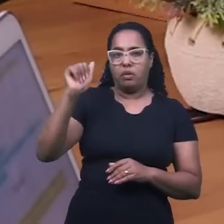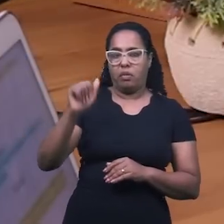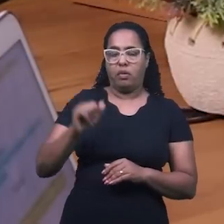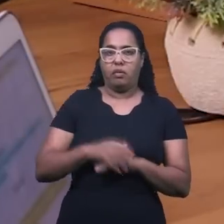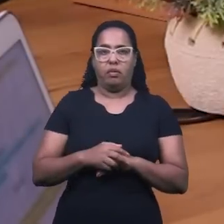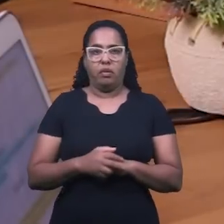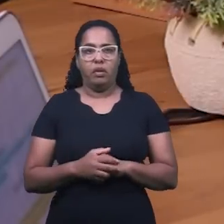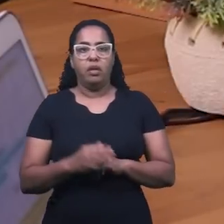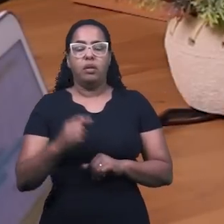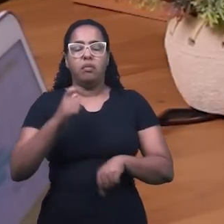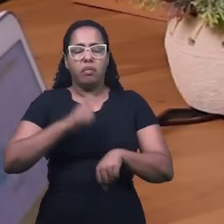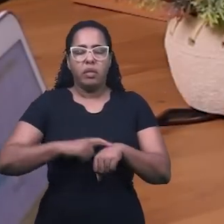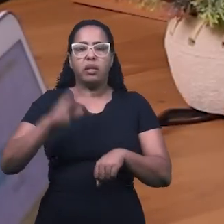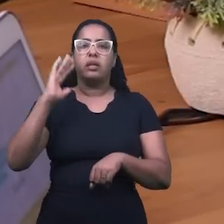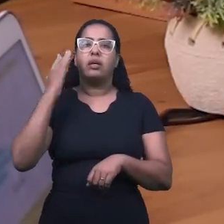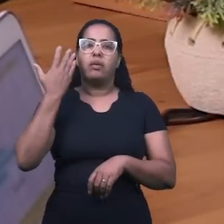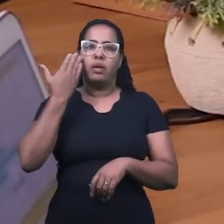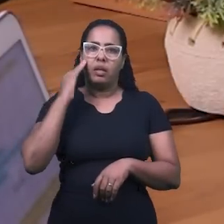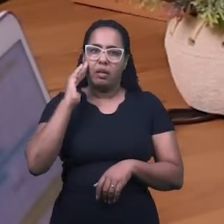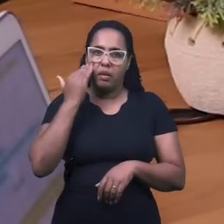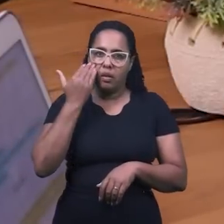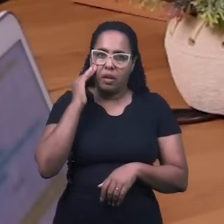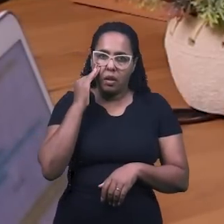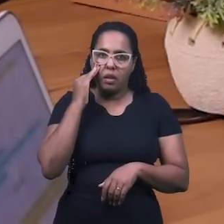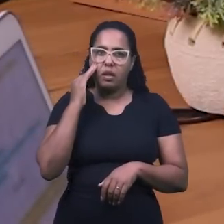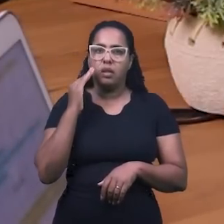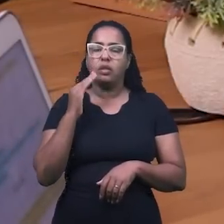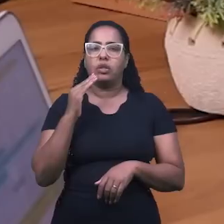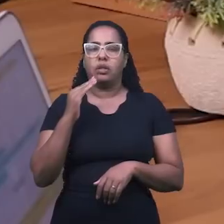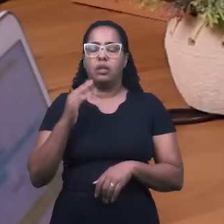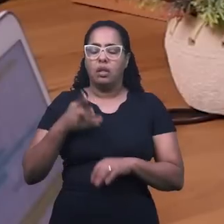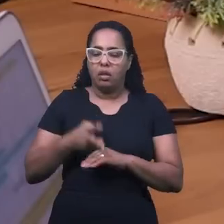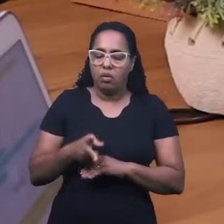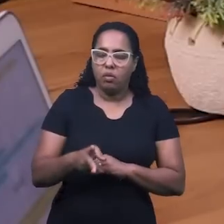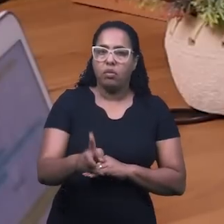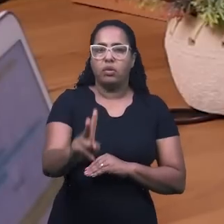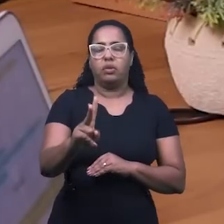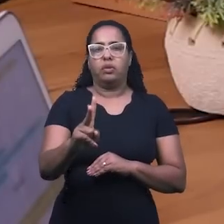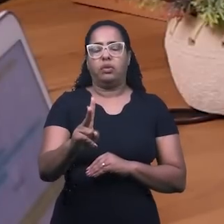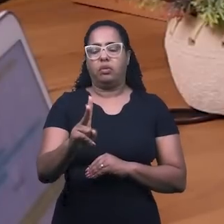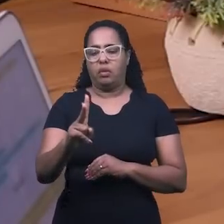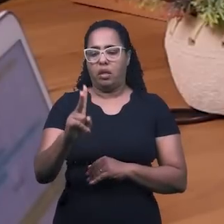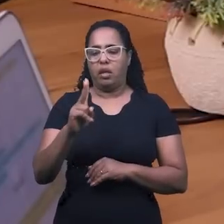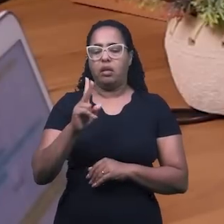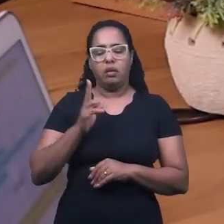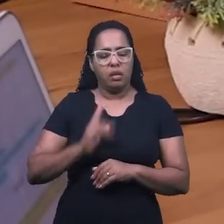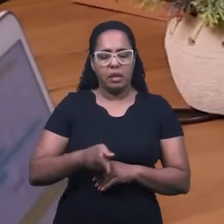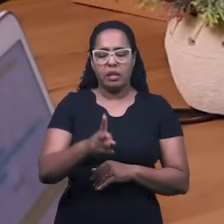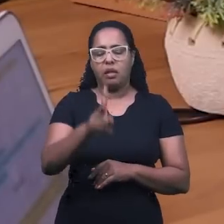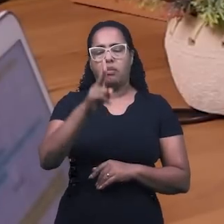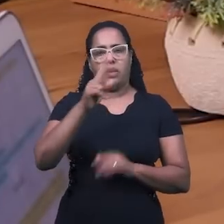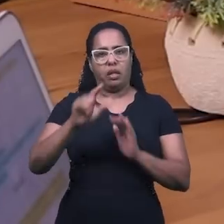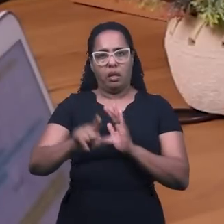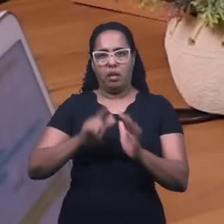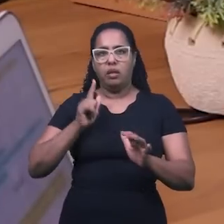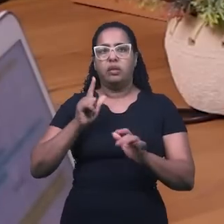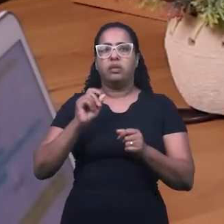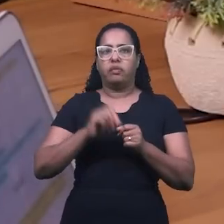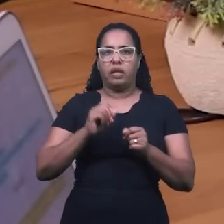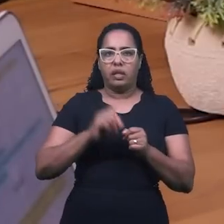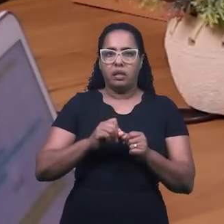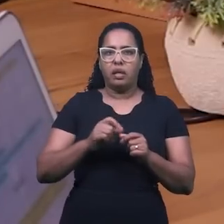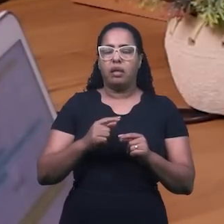quando eu me entendi que eu continuei ali o que eu estava fazendo